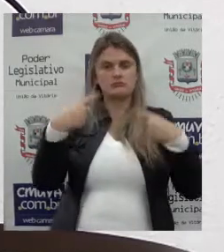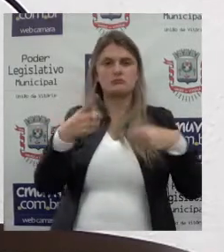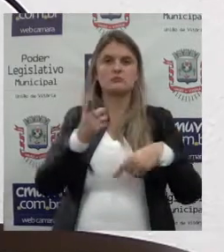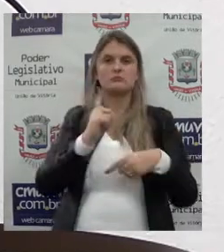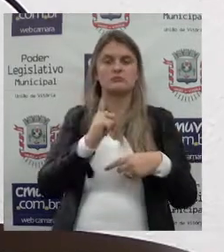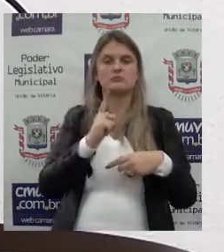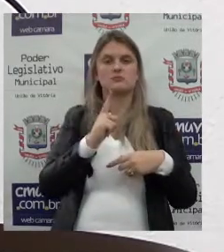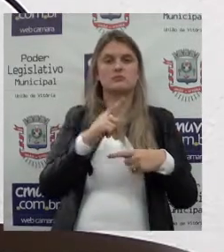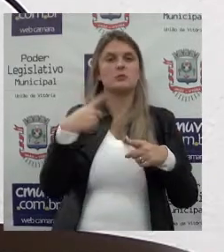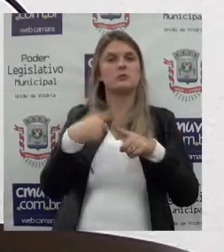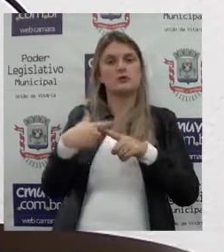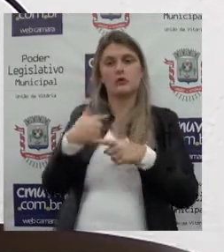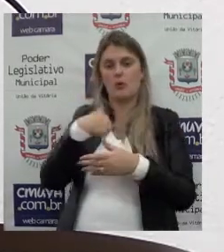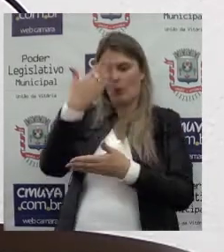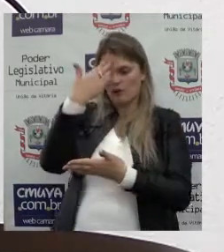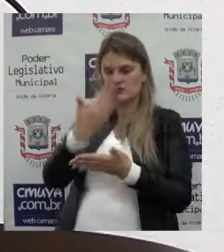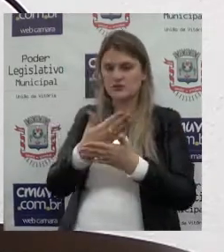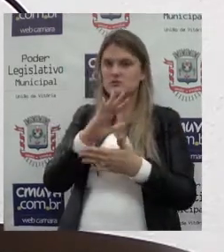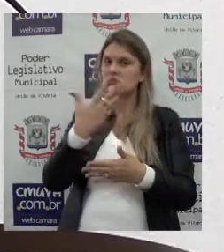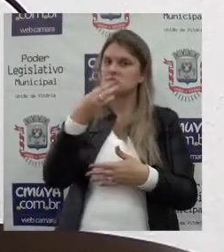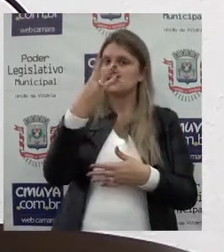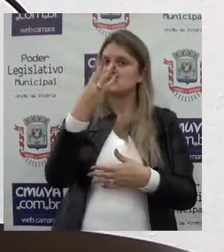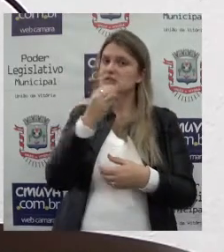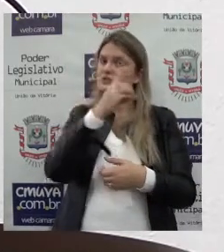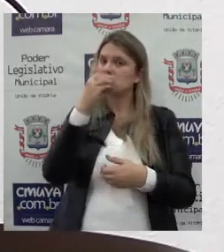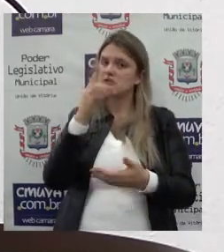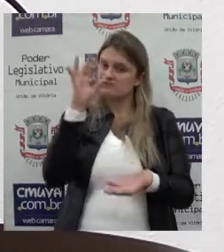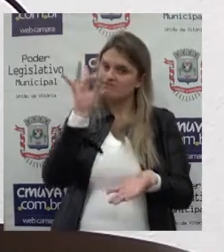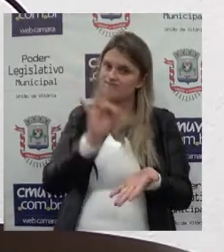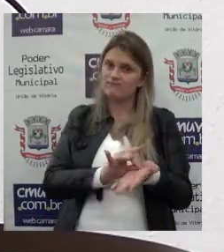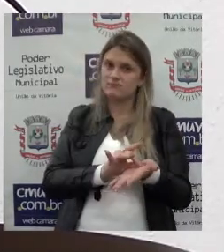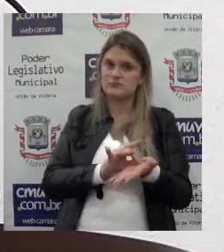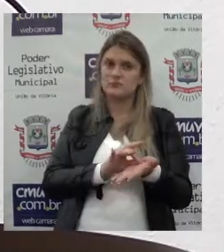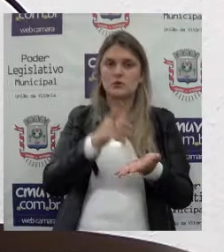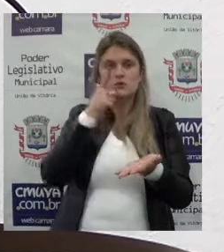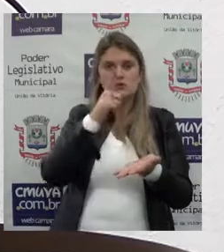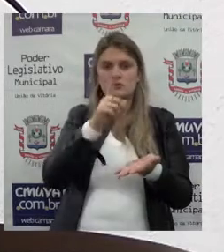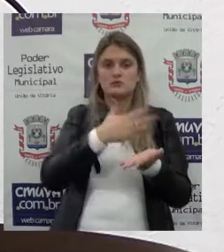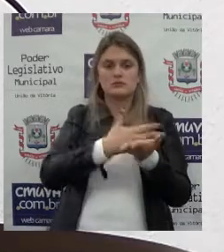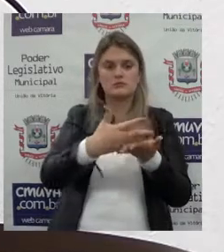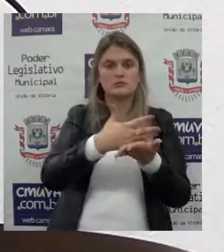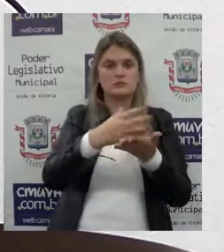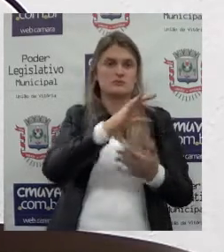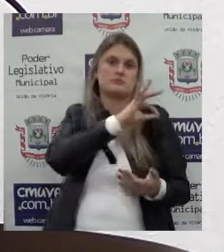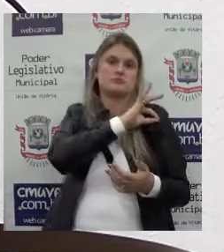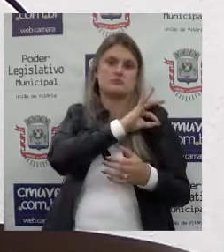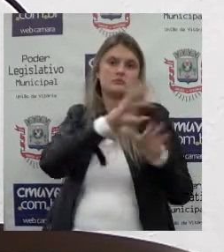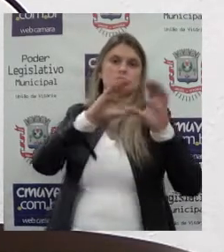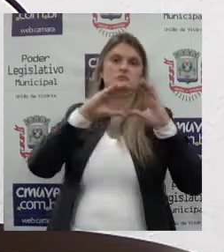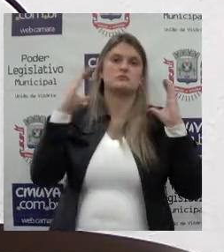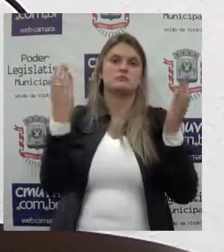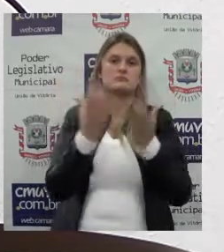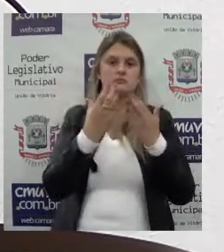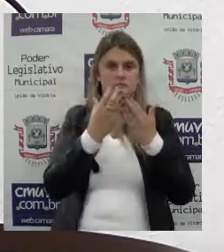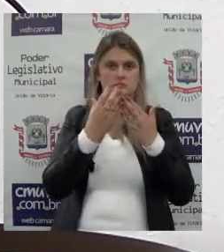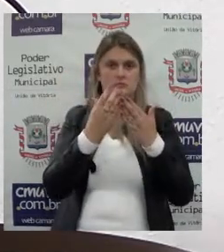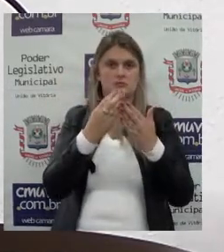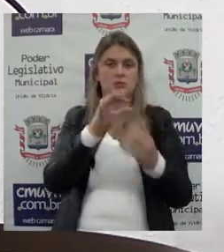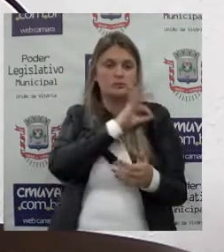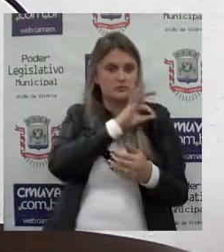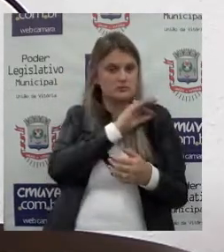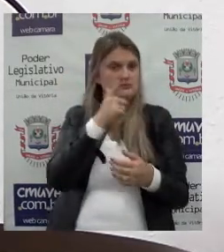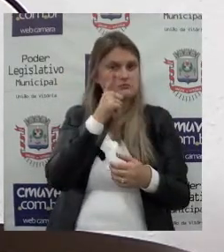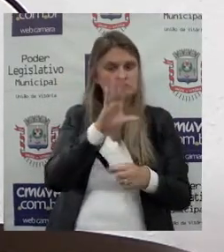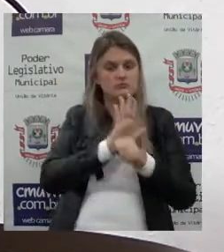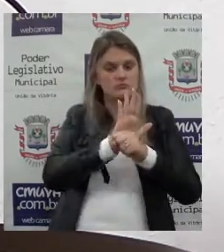discussões que nós tivemos aqui em relação a isso, que eu acredito que mais de 30 dias está efetivada, para que a gente comece um processo de policiamento comunitário,